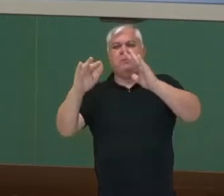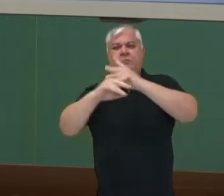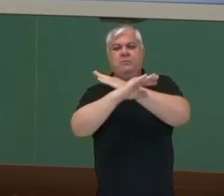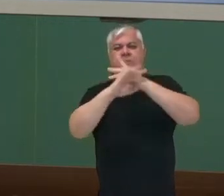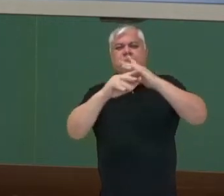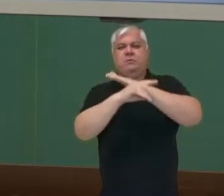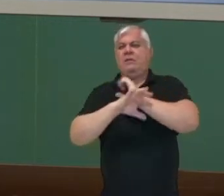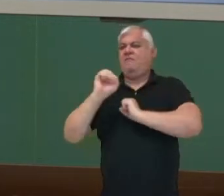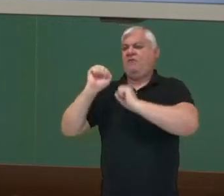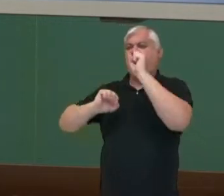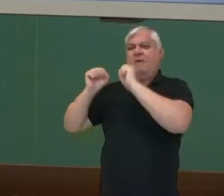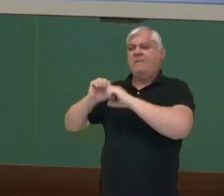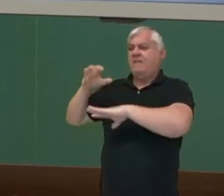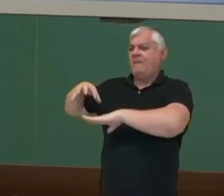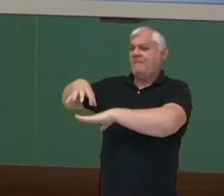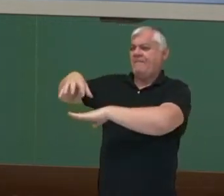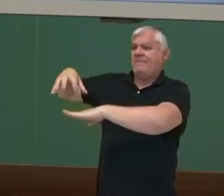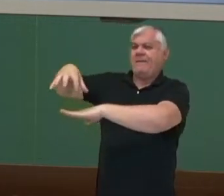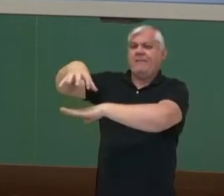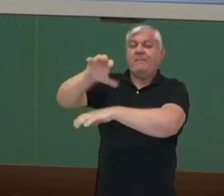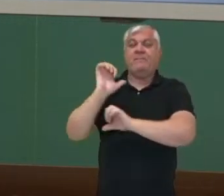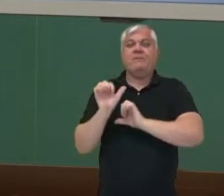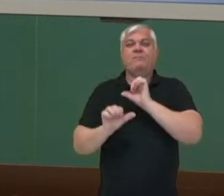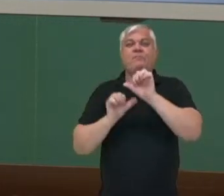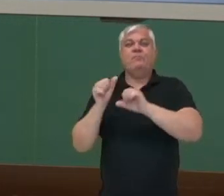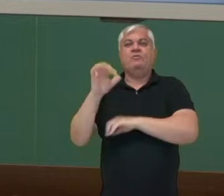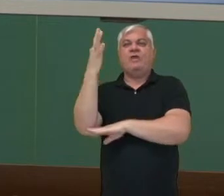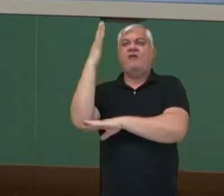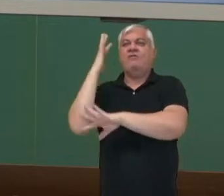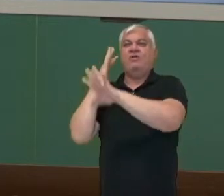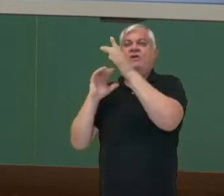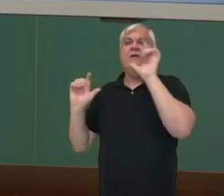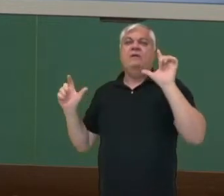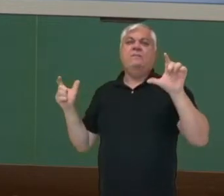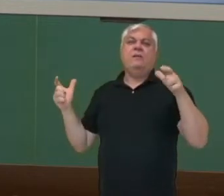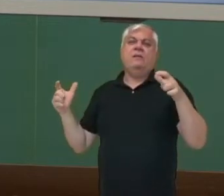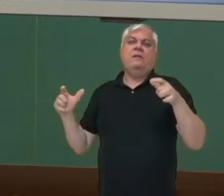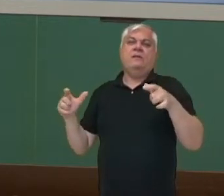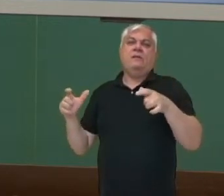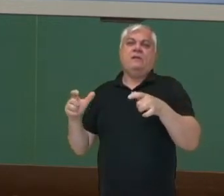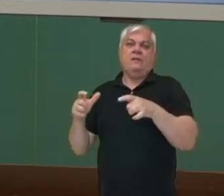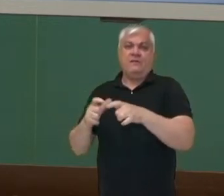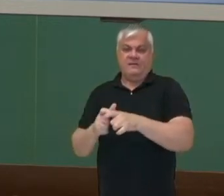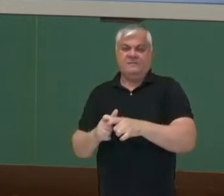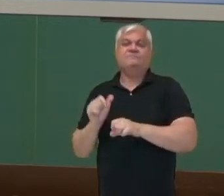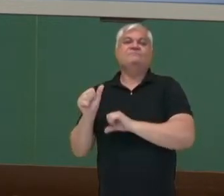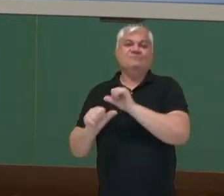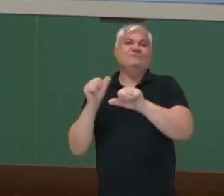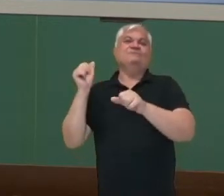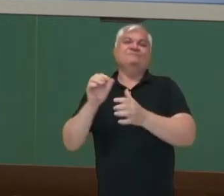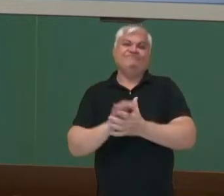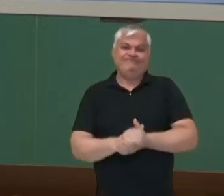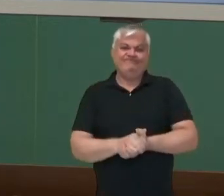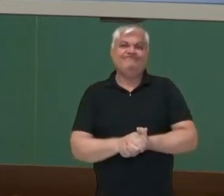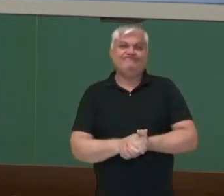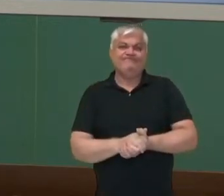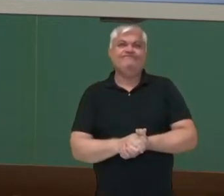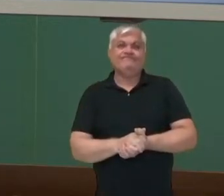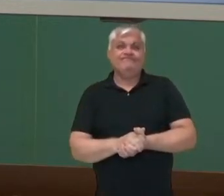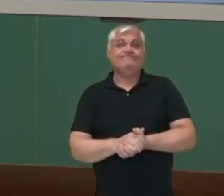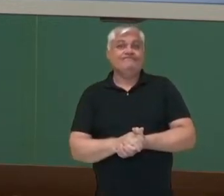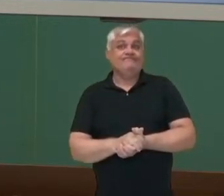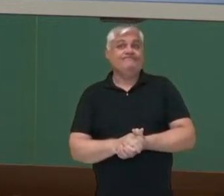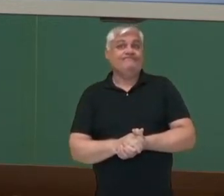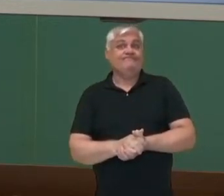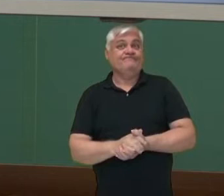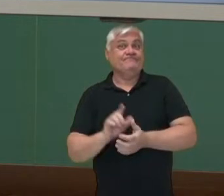vai modificando e vai diminuindo a presença da vegetação na região sudeste, certo? Principalmente